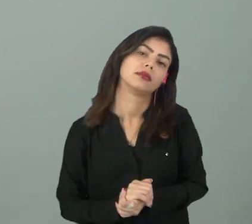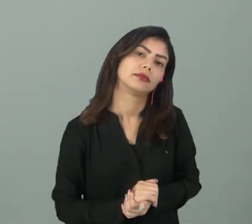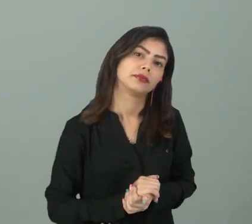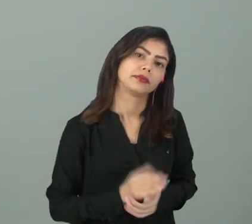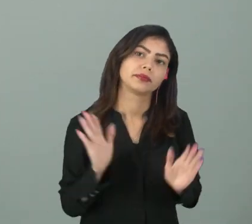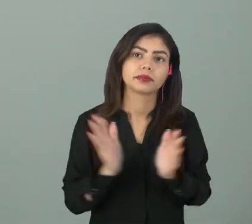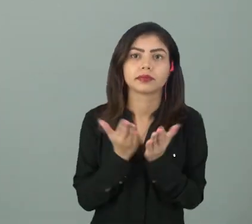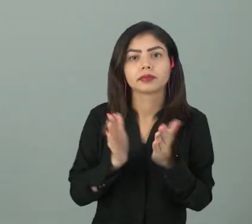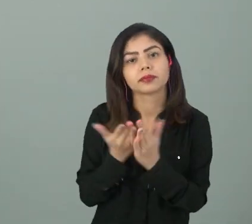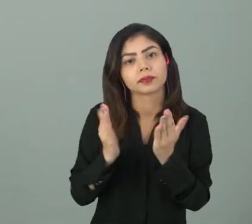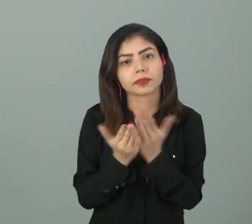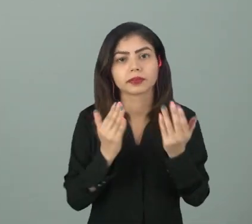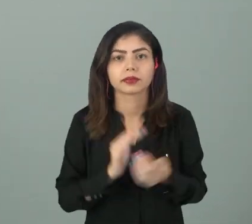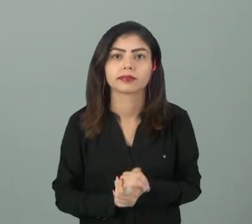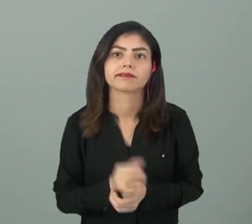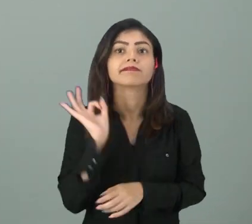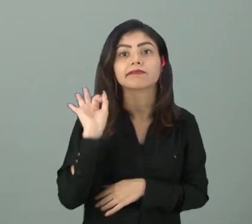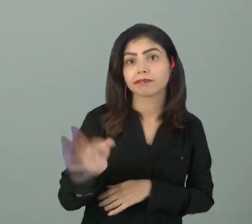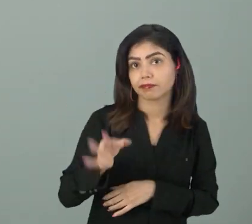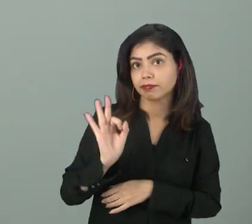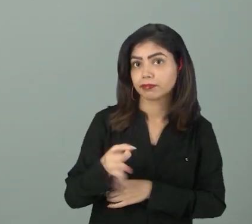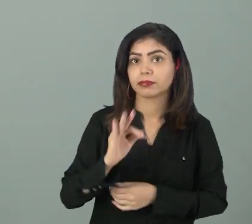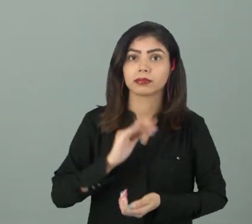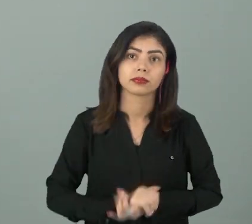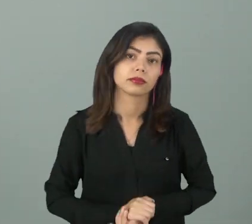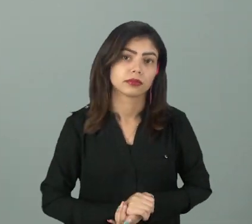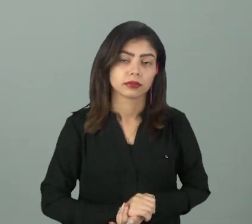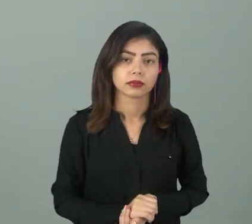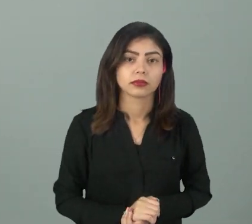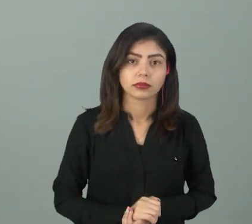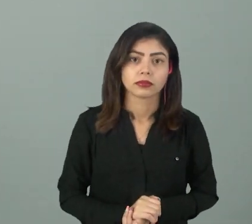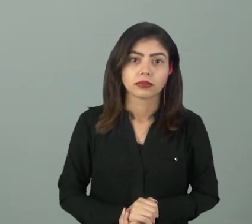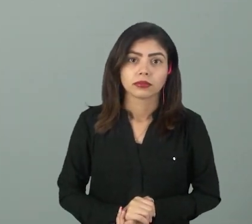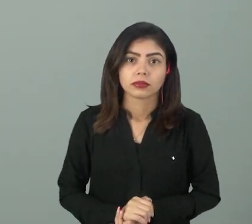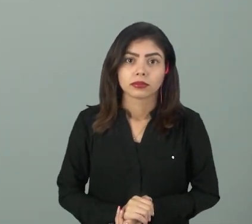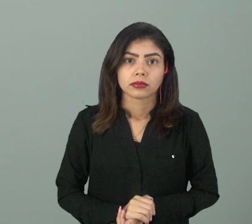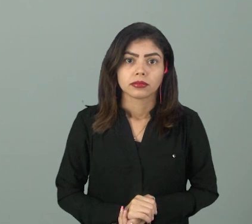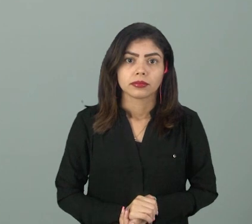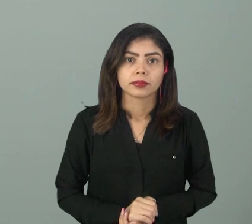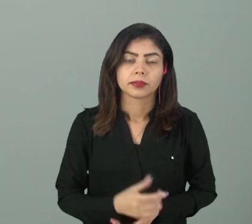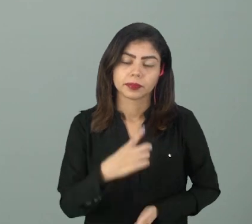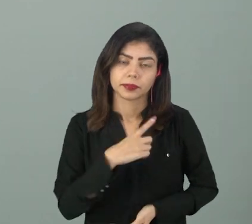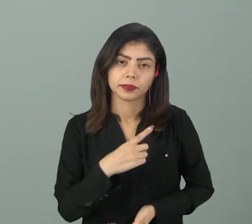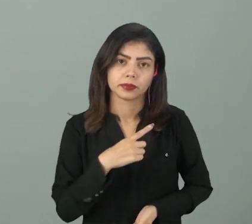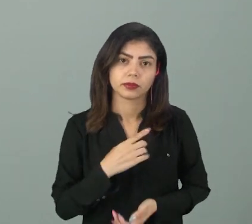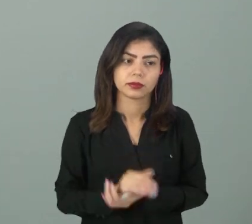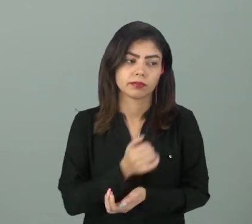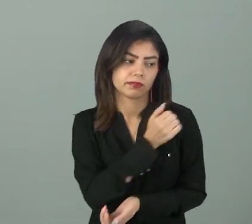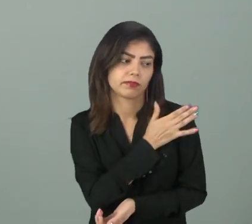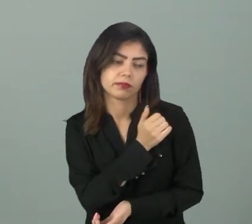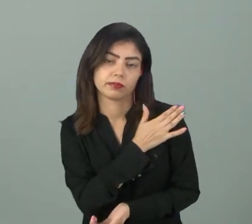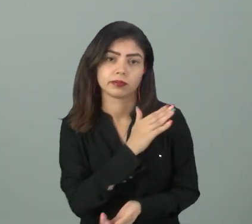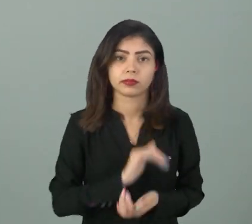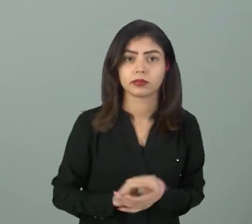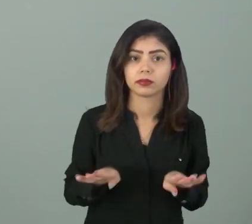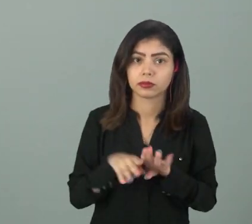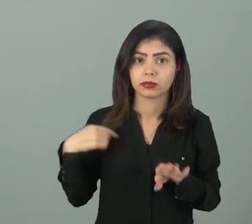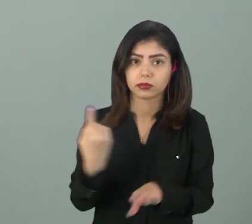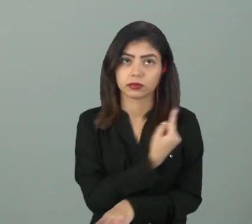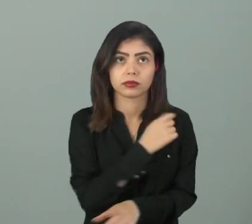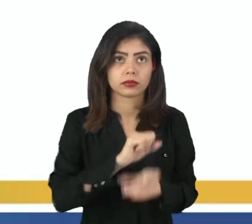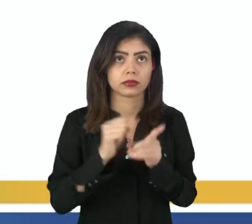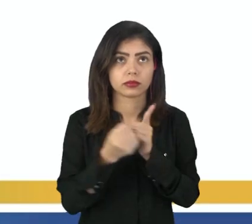ficaram empobrecidos, e isso, com certeza, é um dos frutos dessa discriminação e preconceito que tem na